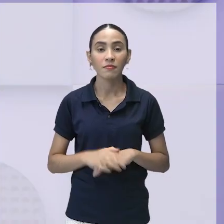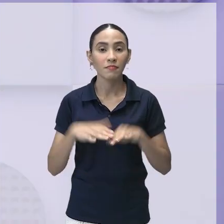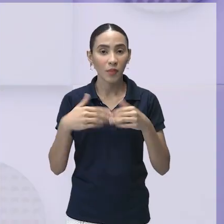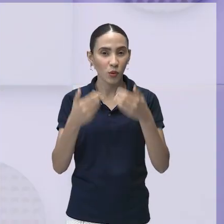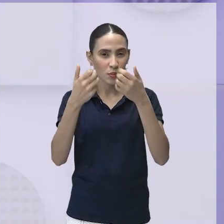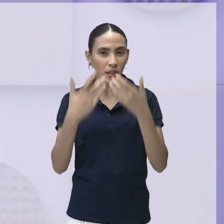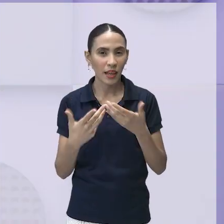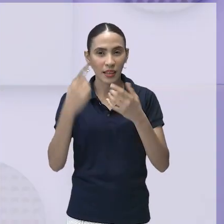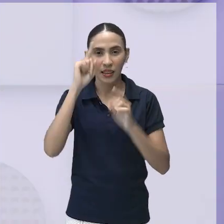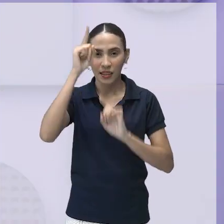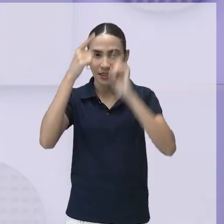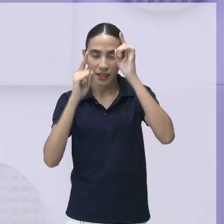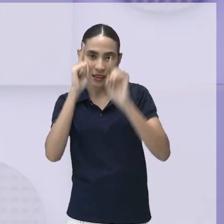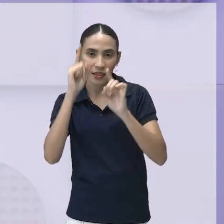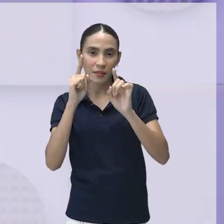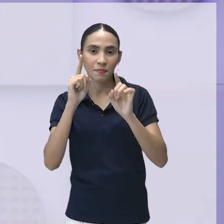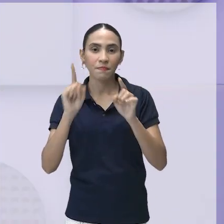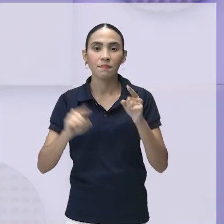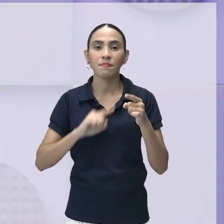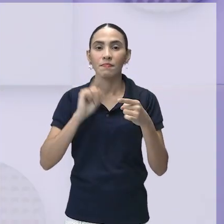retomada de ideias entre